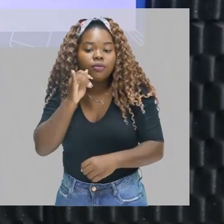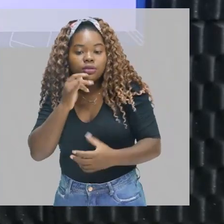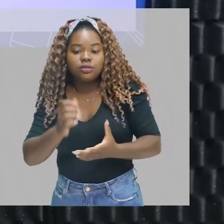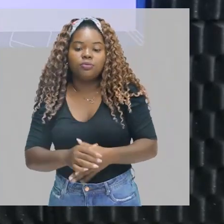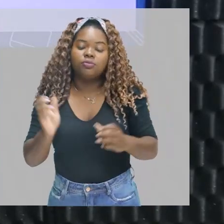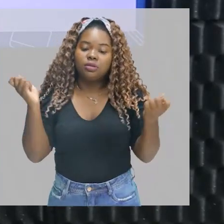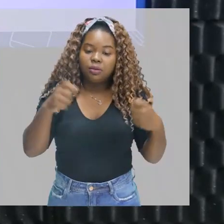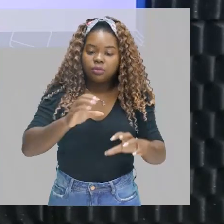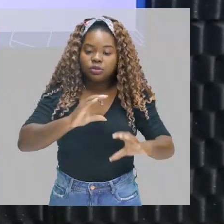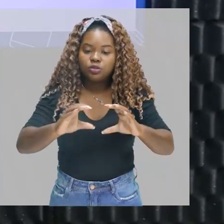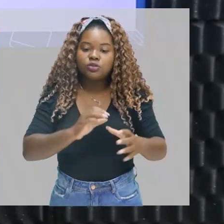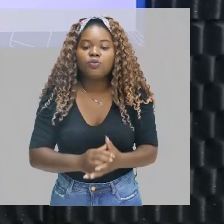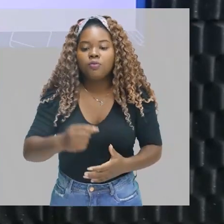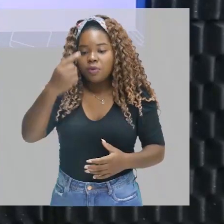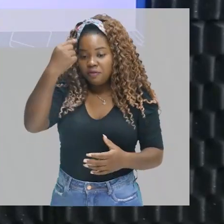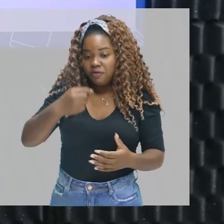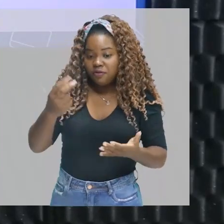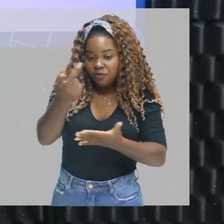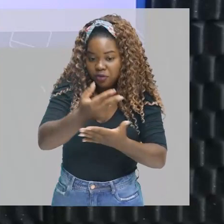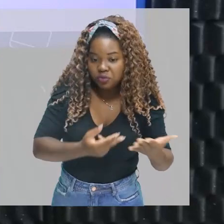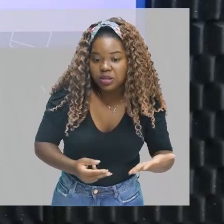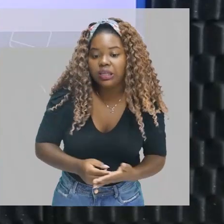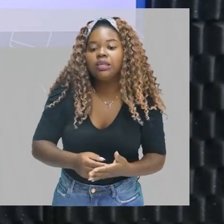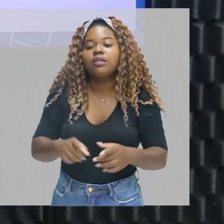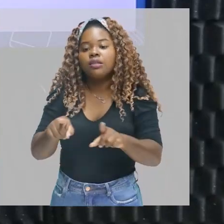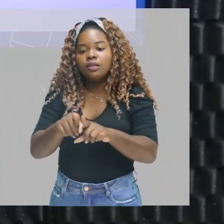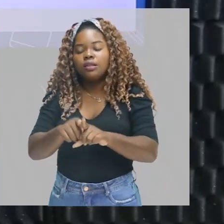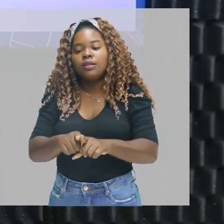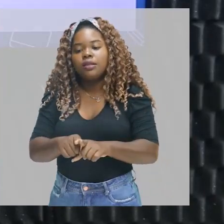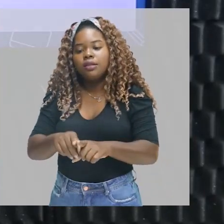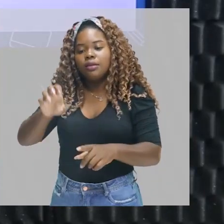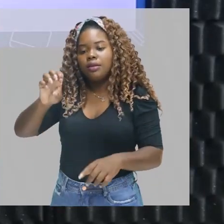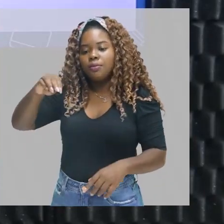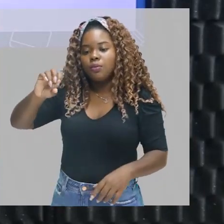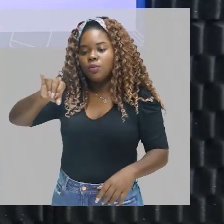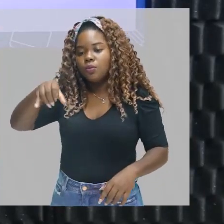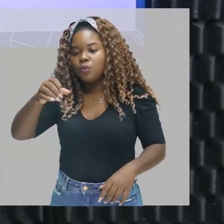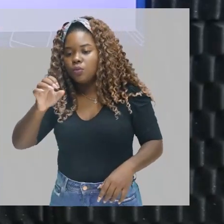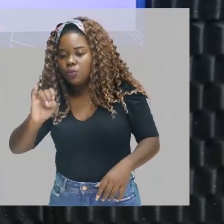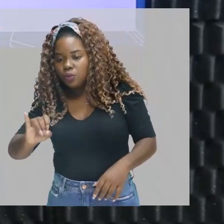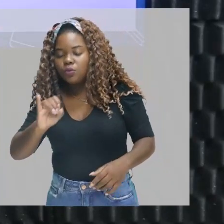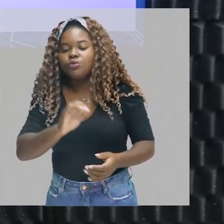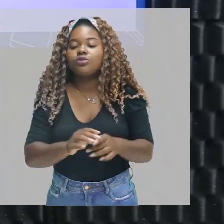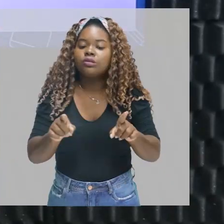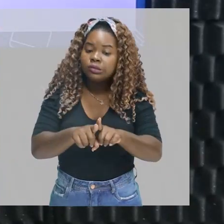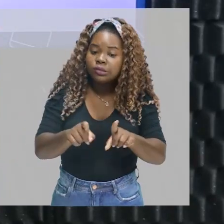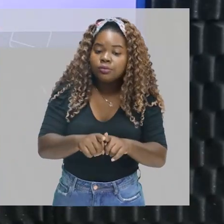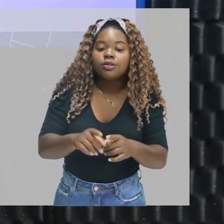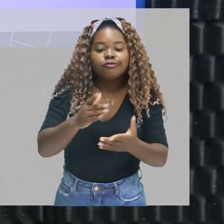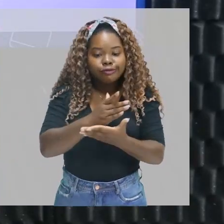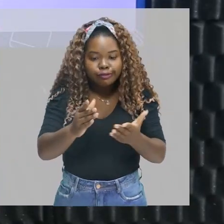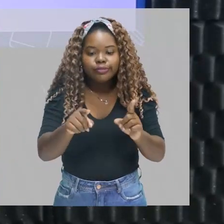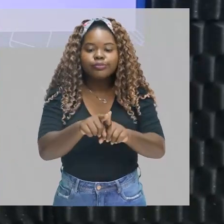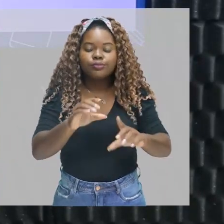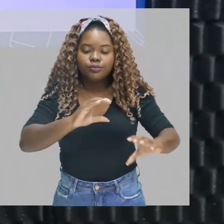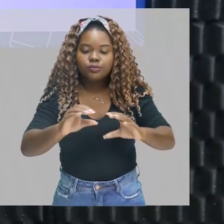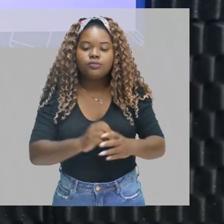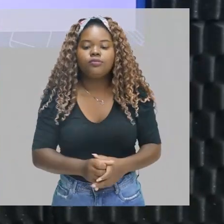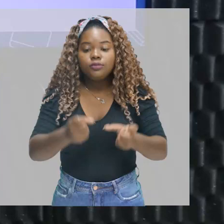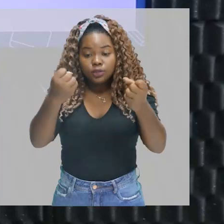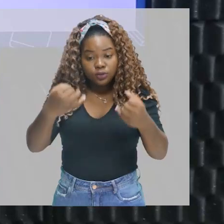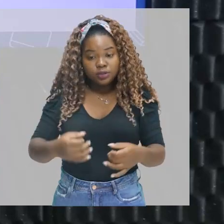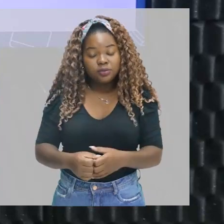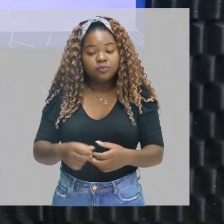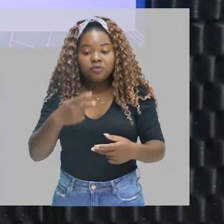figurinha, através de um emoji, né? Então, tudo isso também é a forma de abrir o canal de comunicação. Quando eu digo